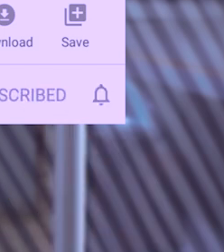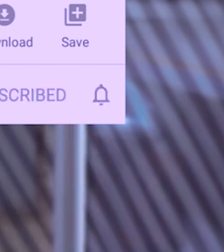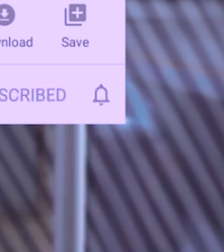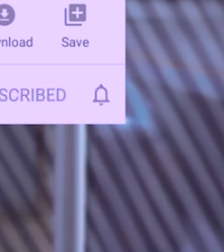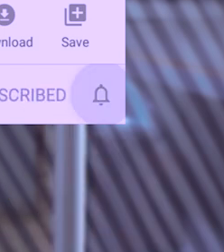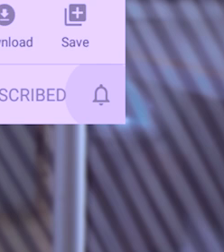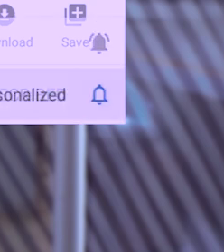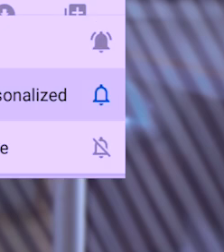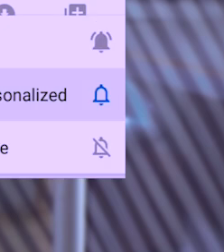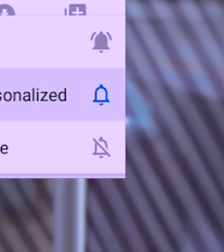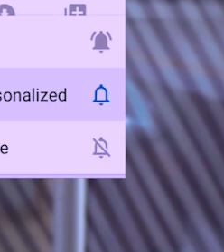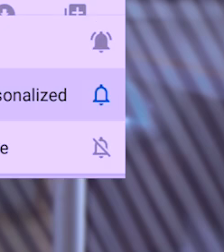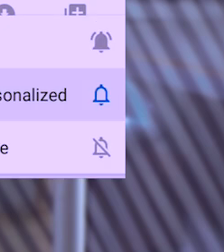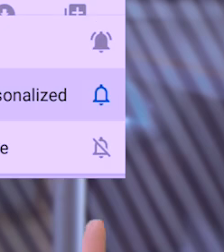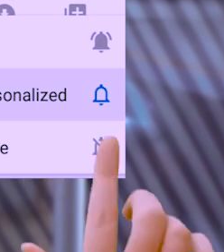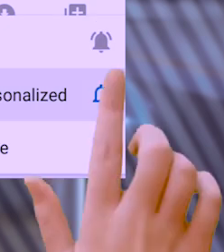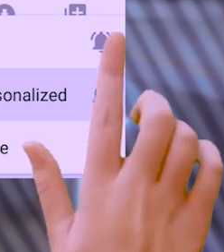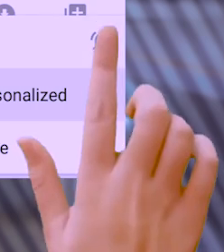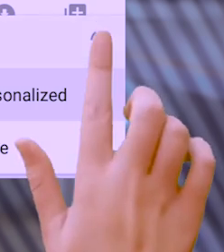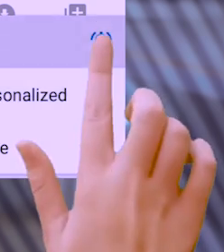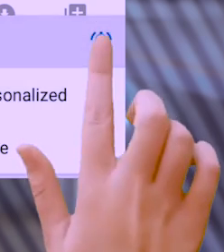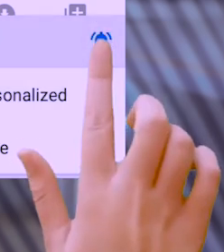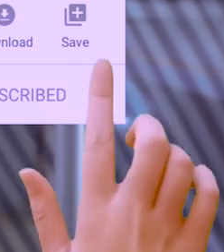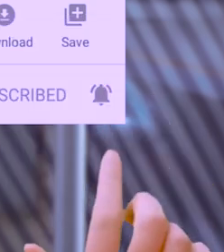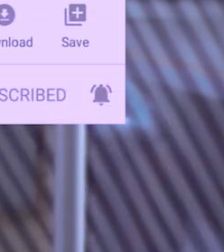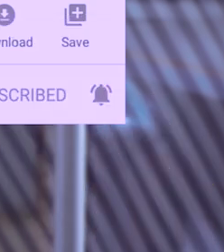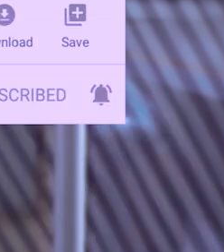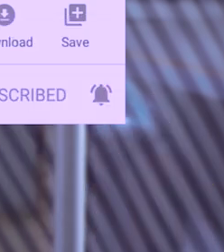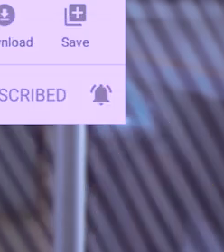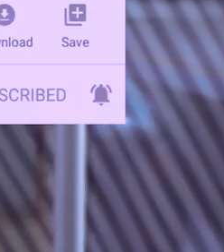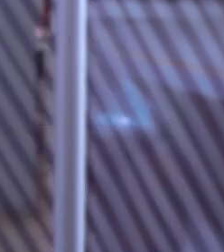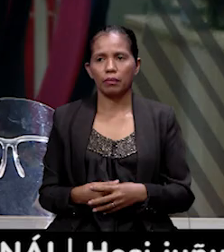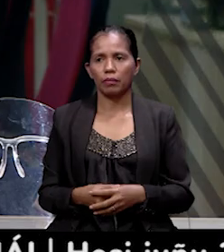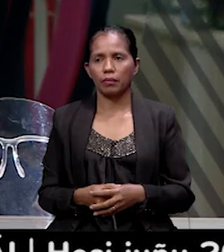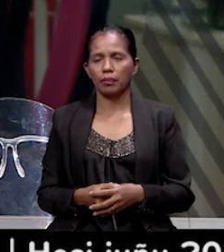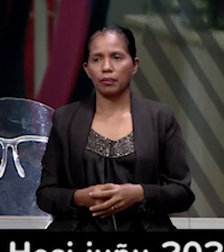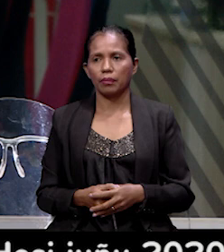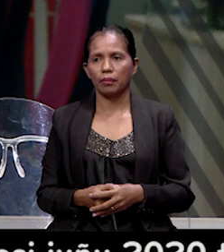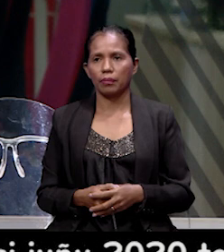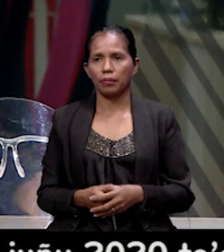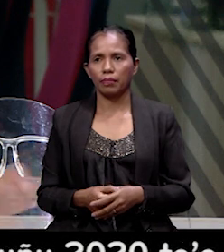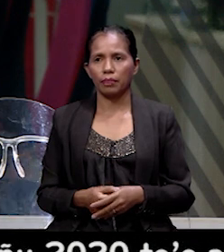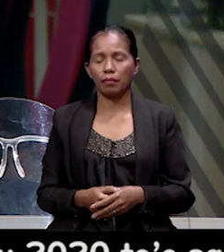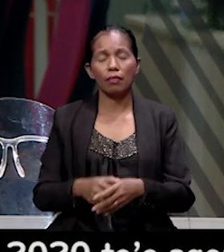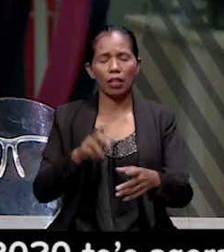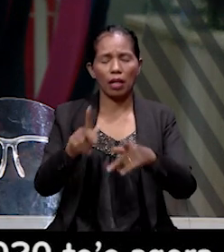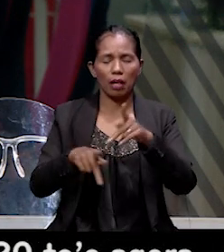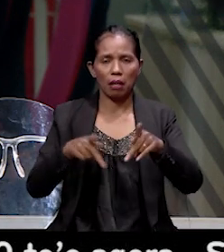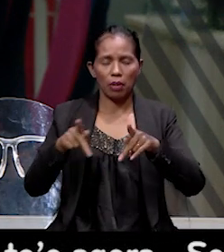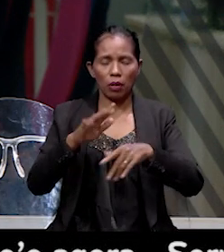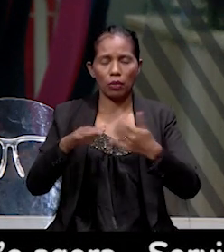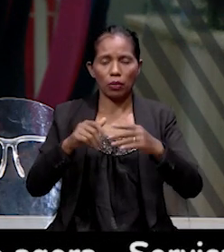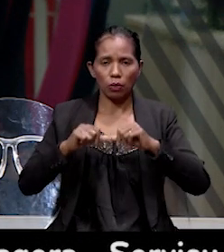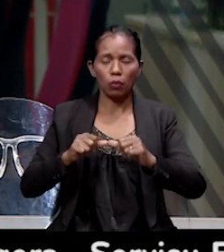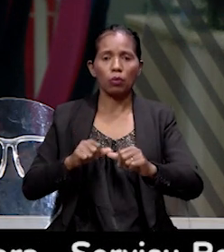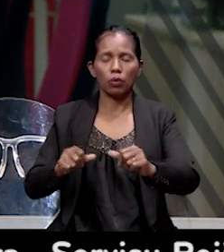no hanehan botão notificação a turne la bele la com informação fom husiami. Cidadão Sira continua a hacker pela